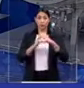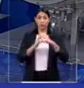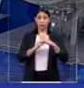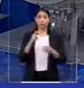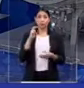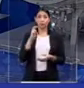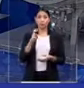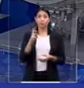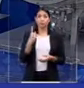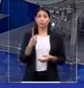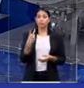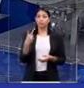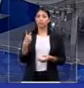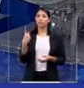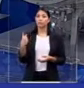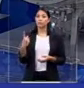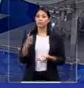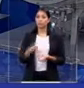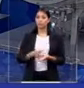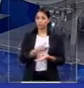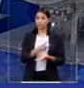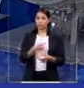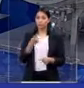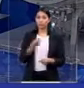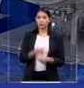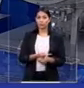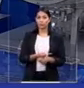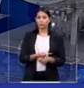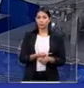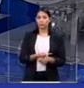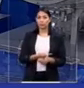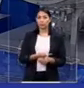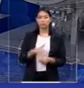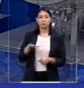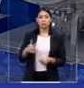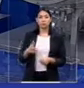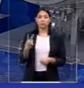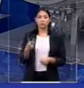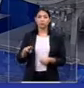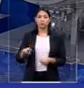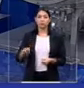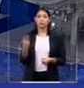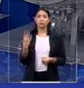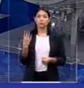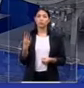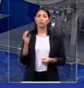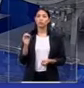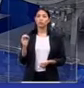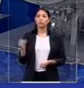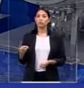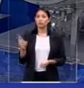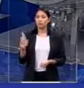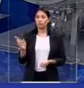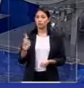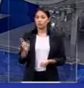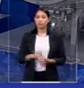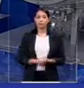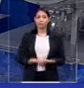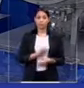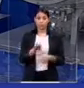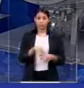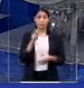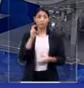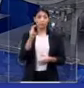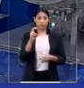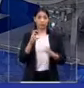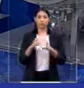número 5.121 da Quina, com o prêmio estimado de 2 milhões e 400 mil reais. Serão sorteados